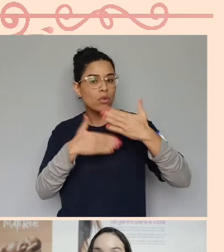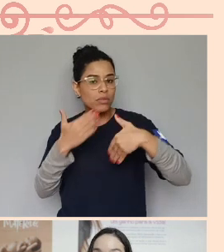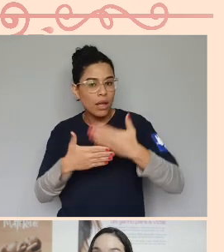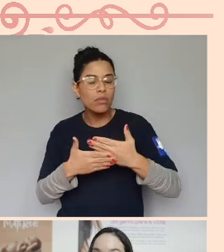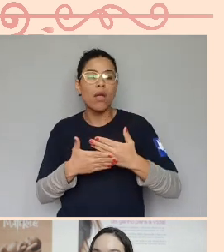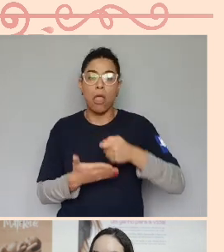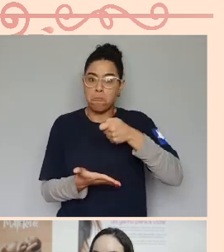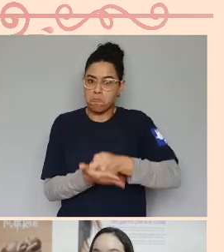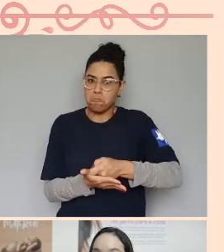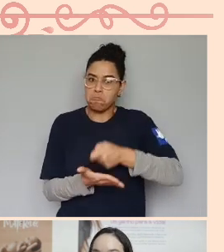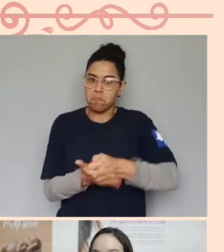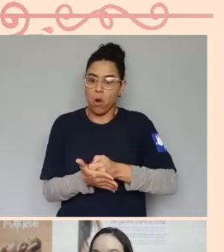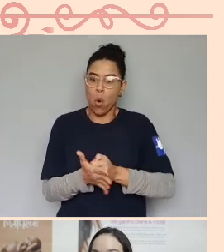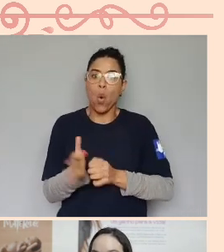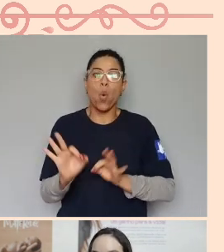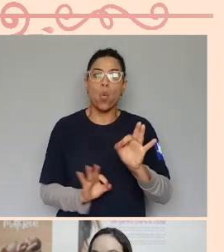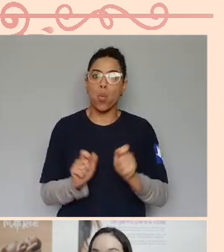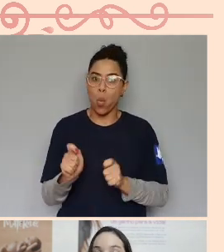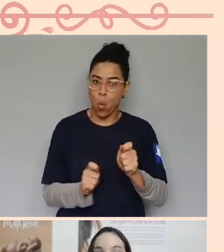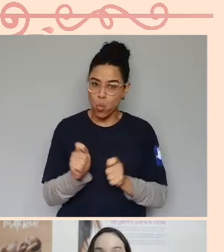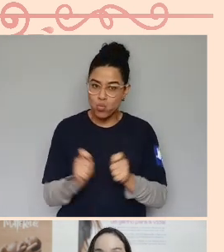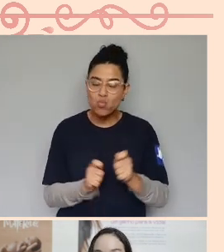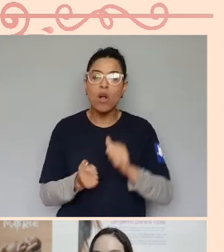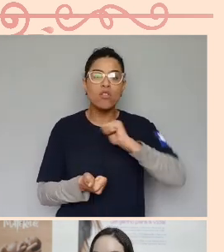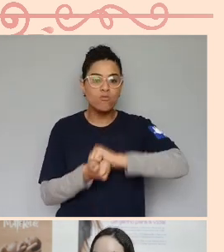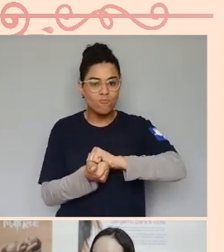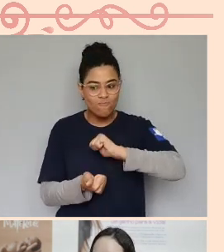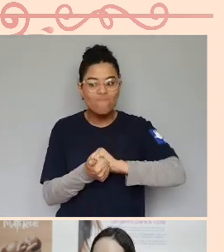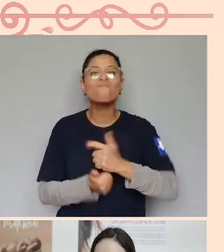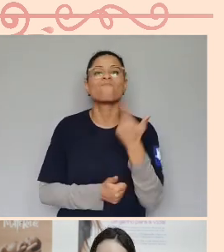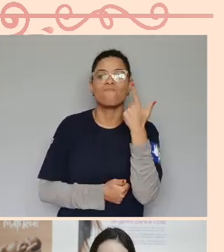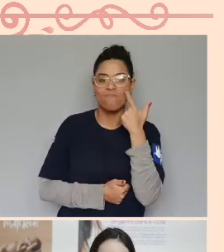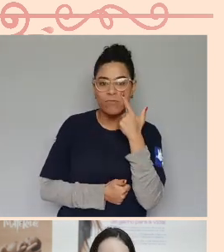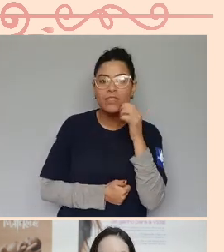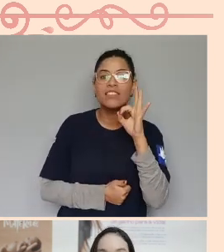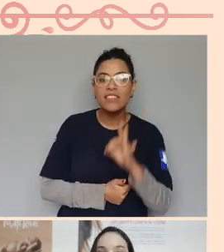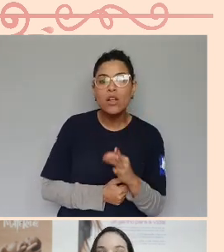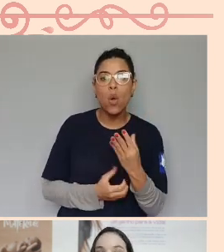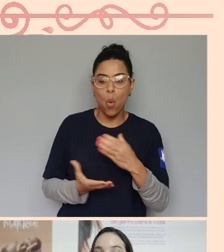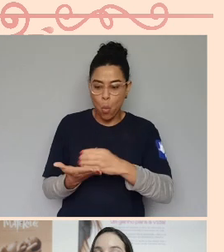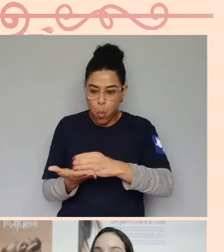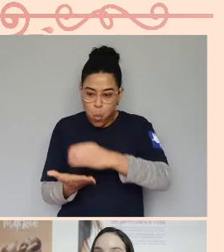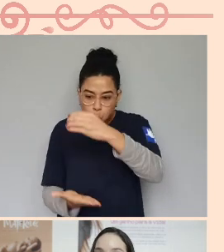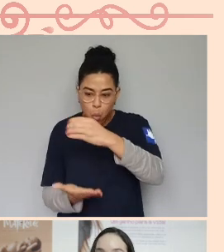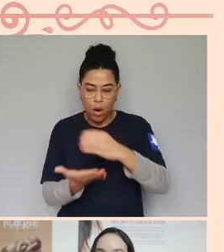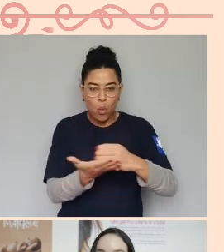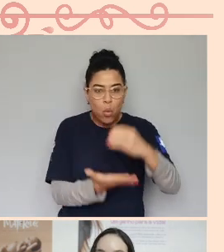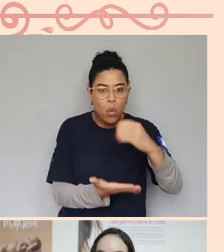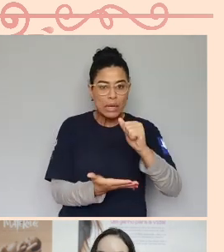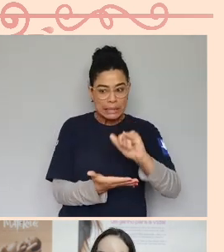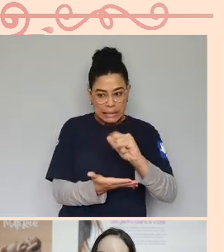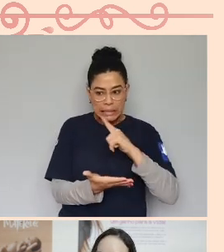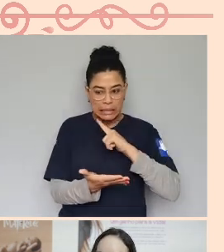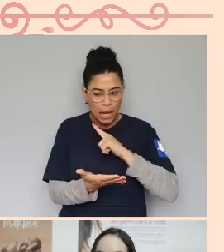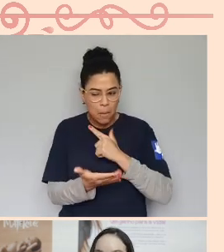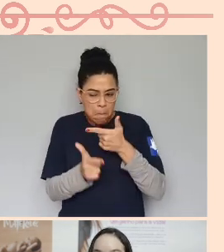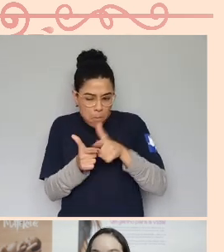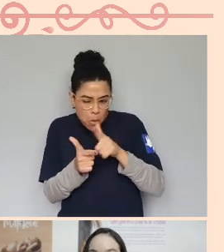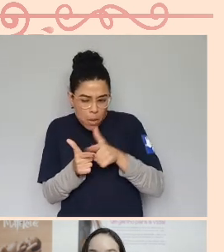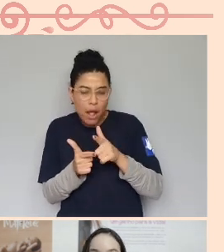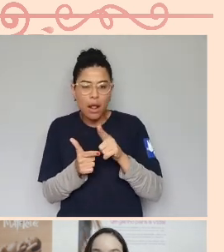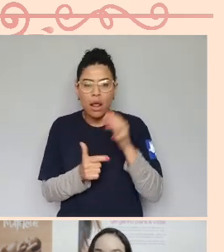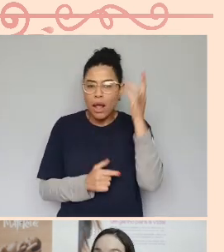é bem rigoroso. O controle de qualidade, ele verifica a integridade de frasco, se tem presença de sujidades no leite,